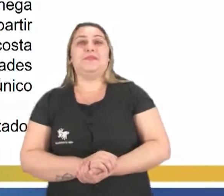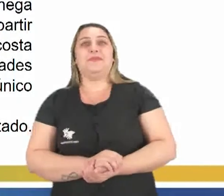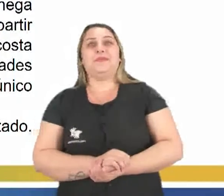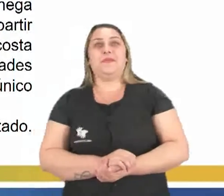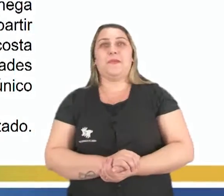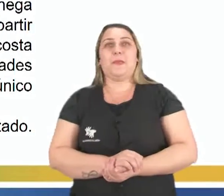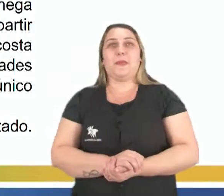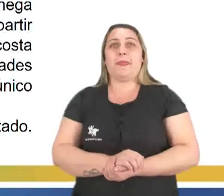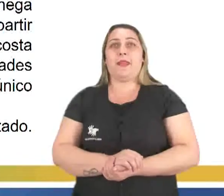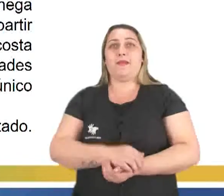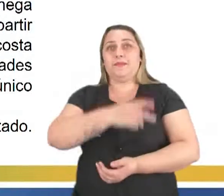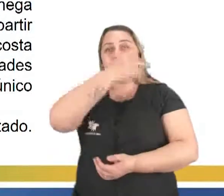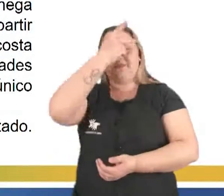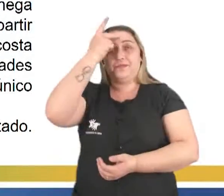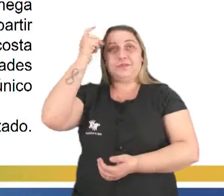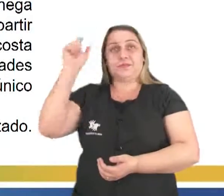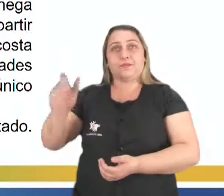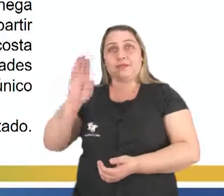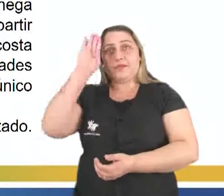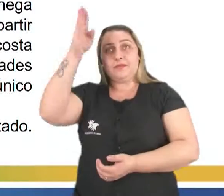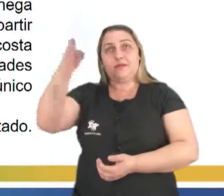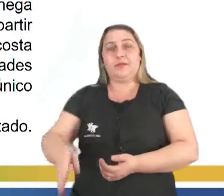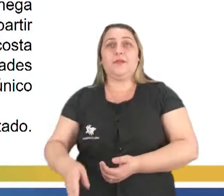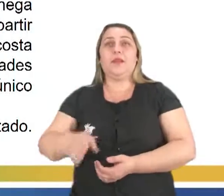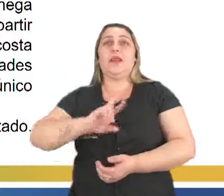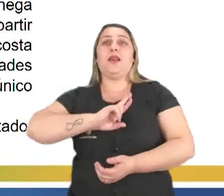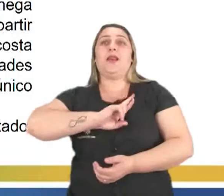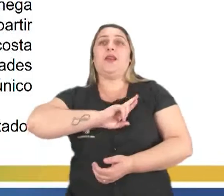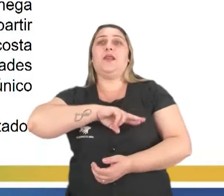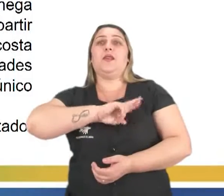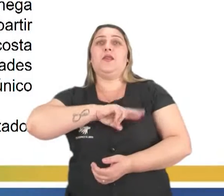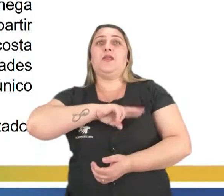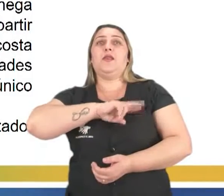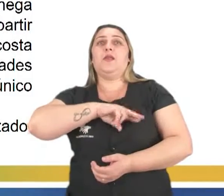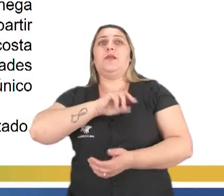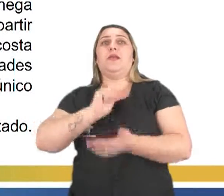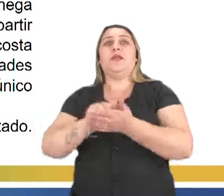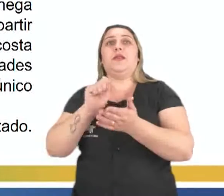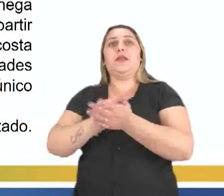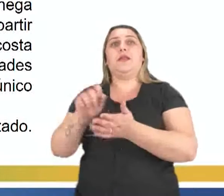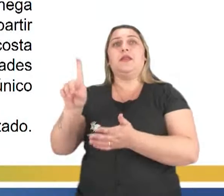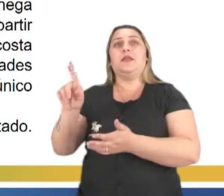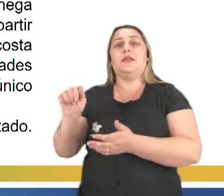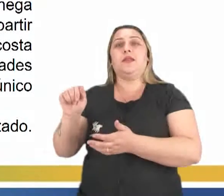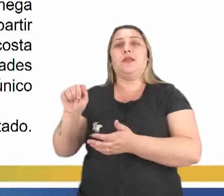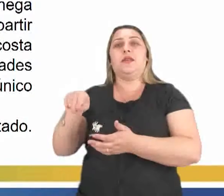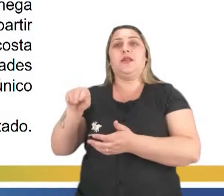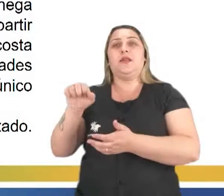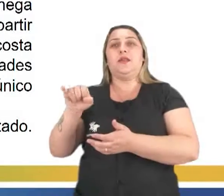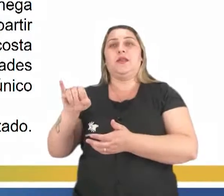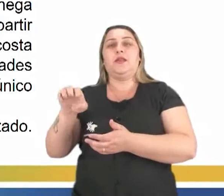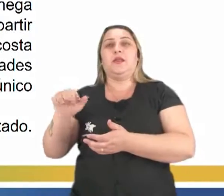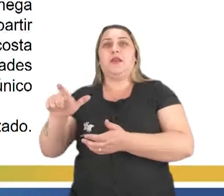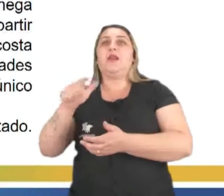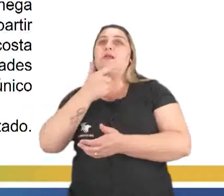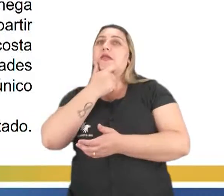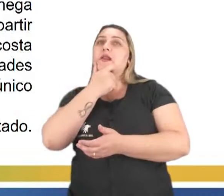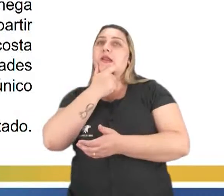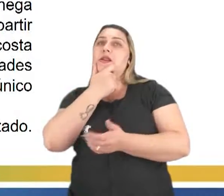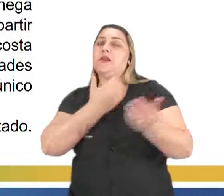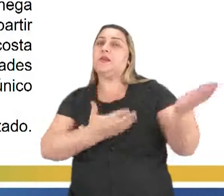Robinson Crusoe é a personagem principal de um romance escrito por Daniel Defoe. Crusoe é um jovem marinheiro inglês que,